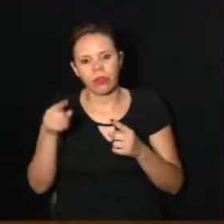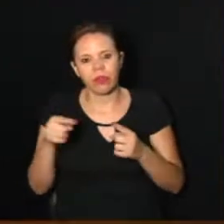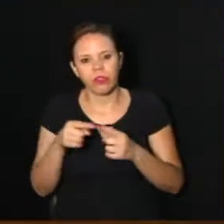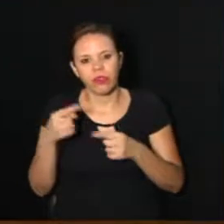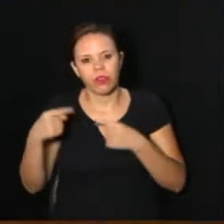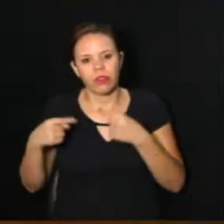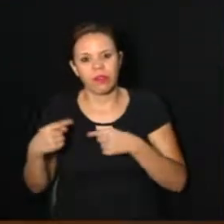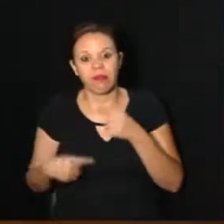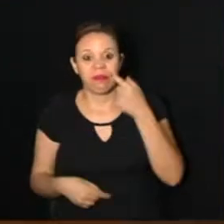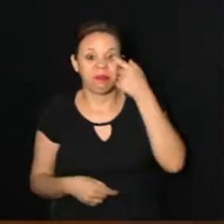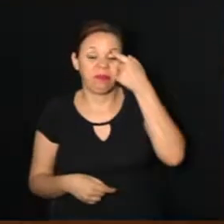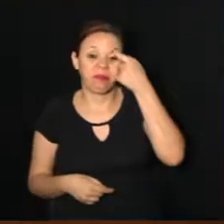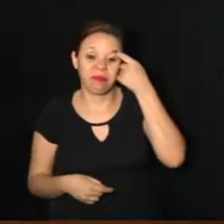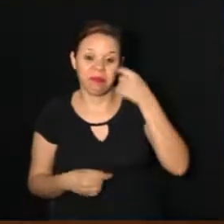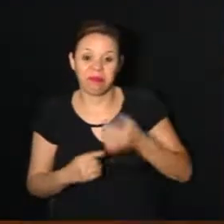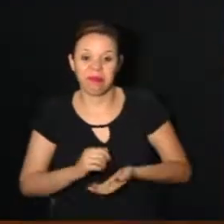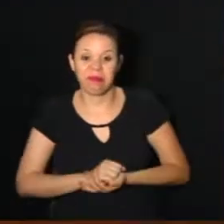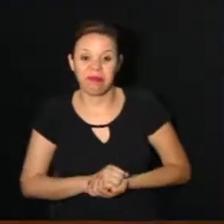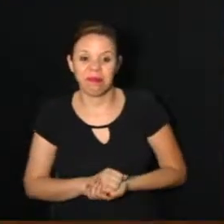debate.